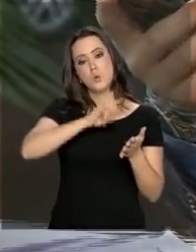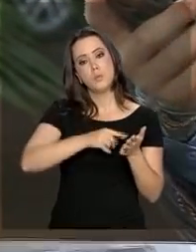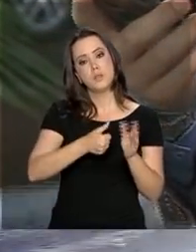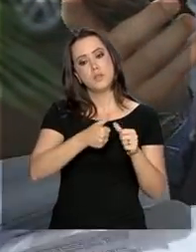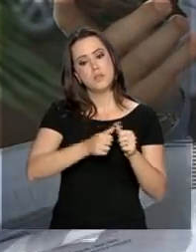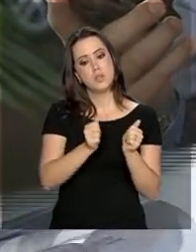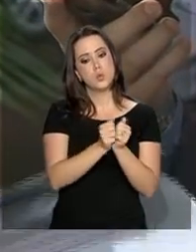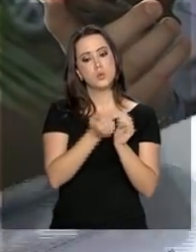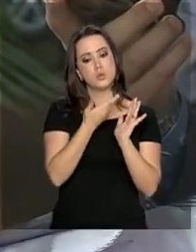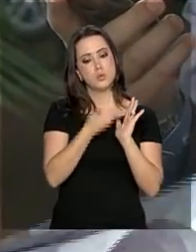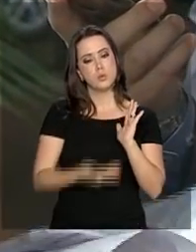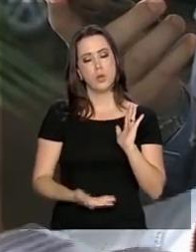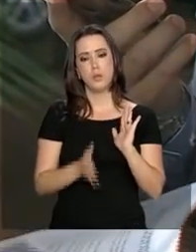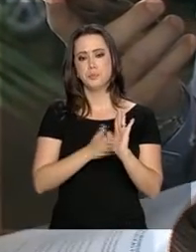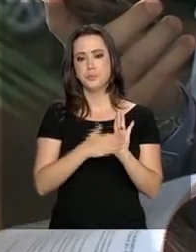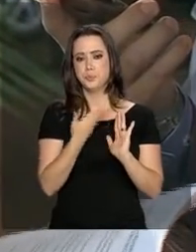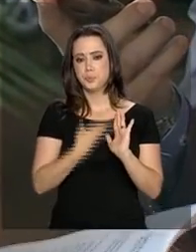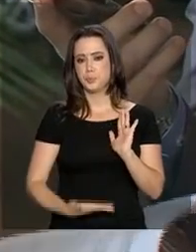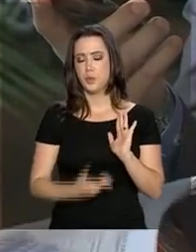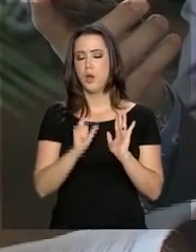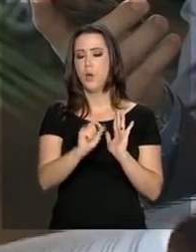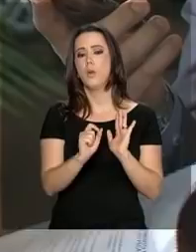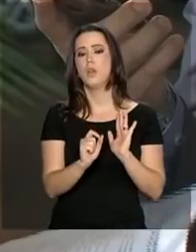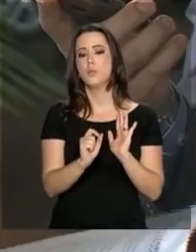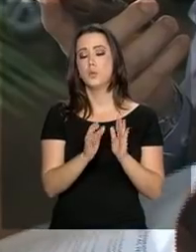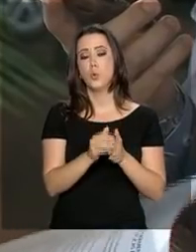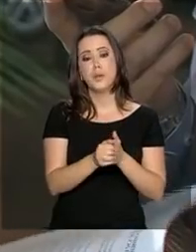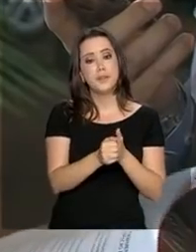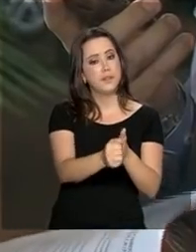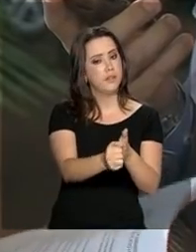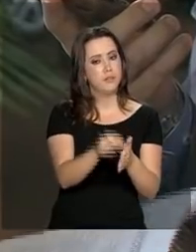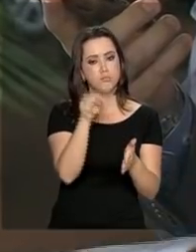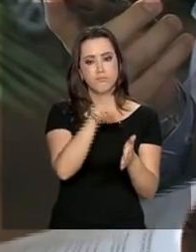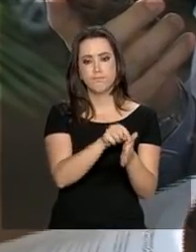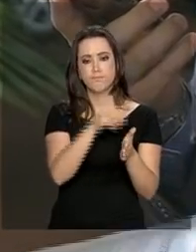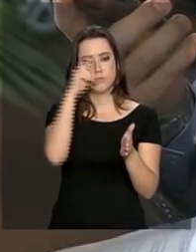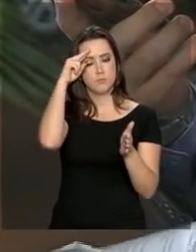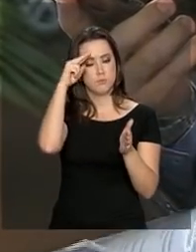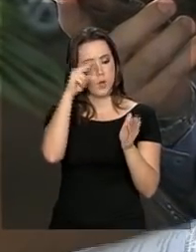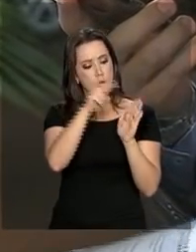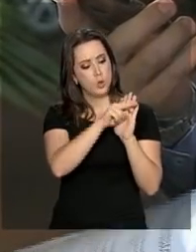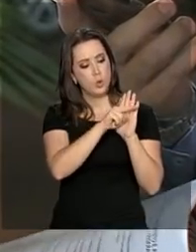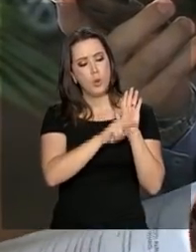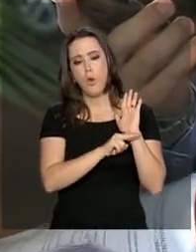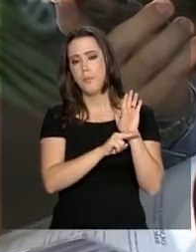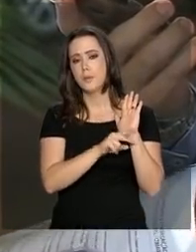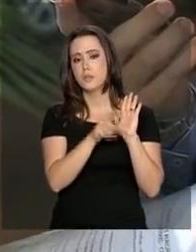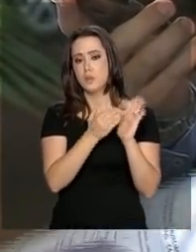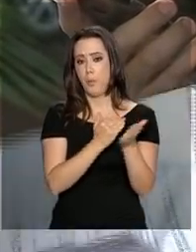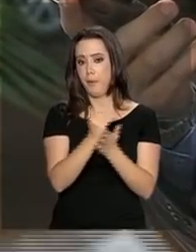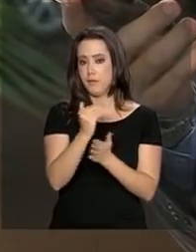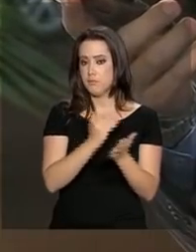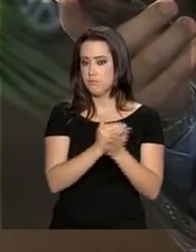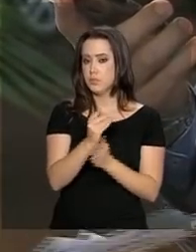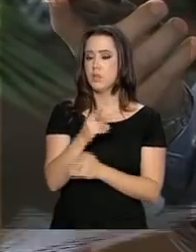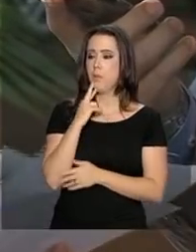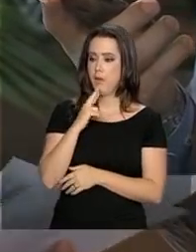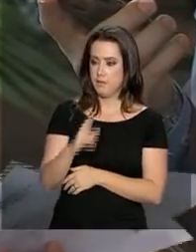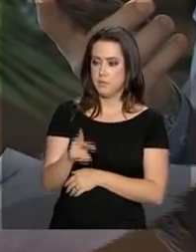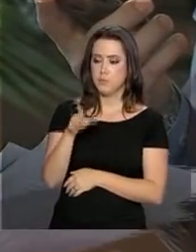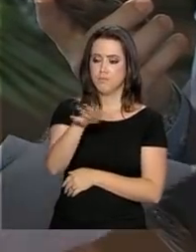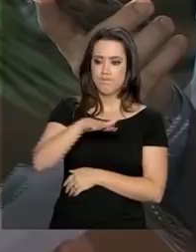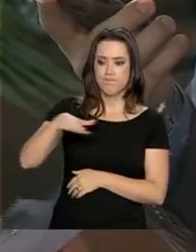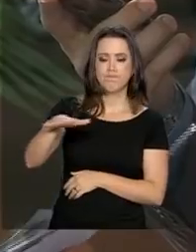ele tem como objetivo ser um guia para o governo que está se instalando e uma resposta nem